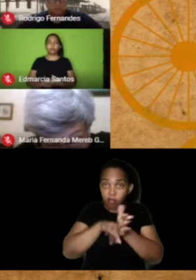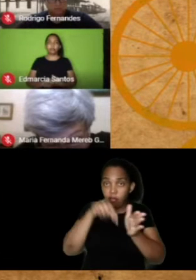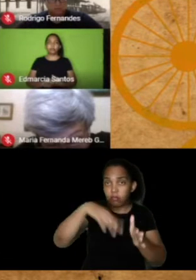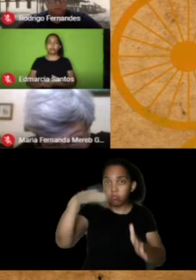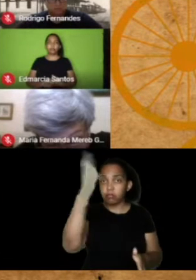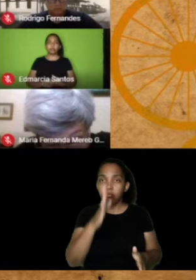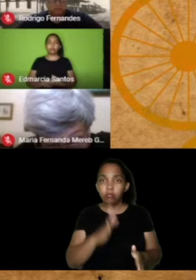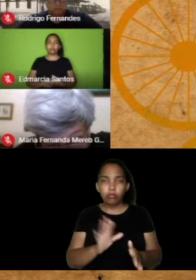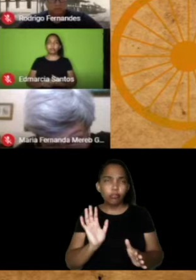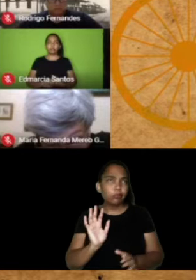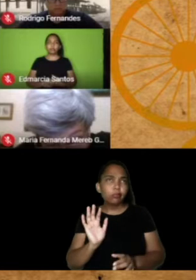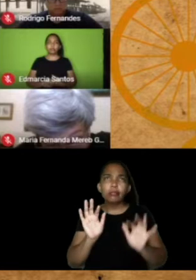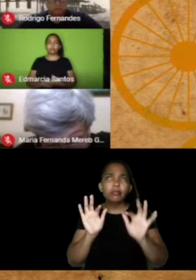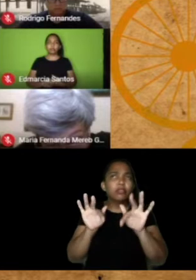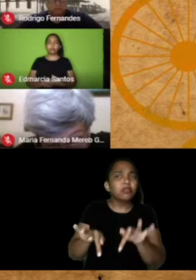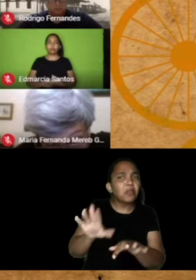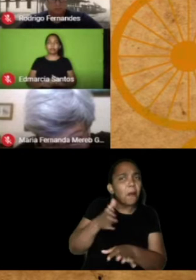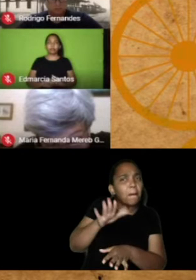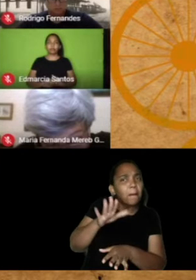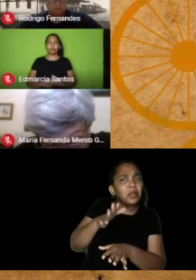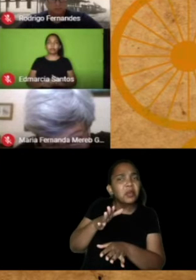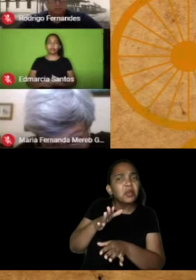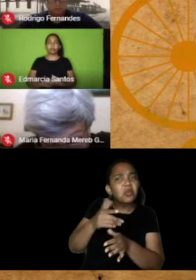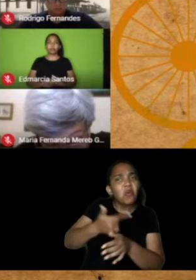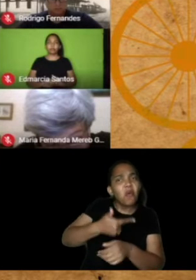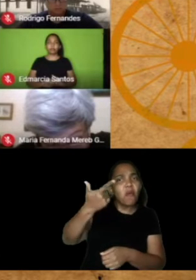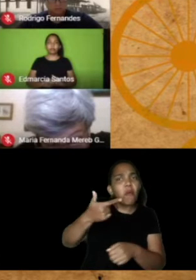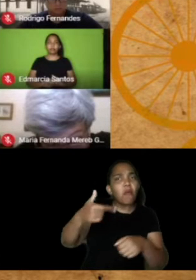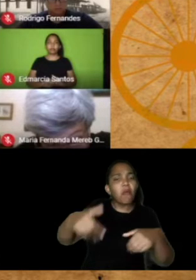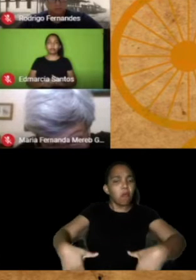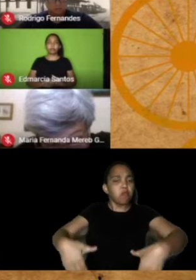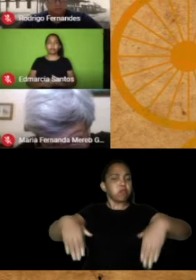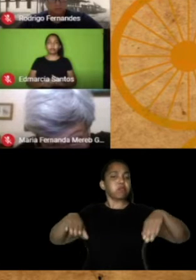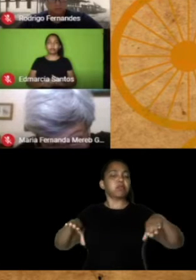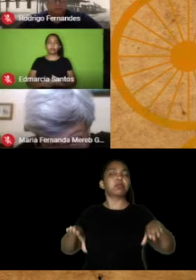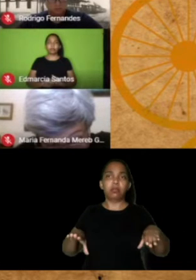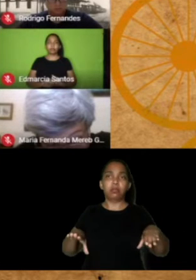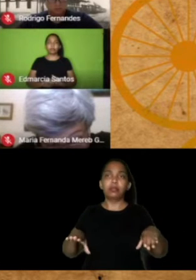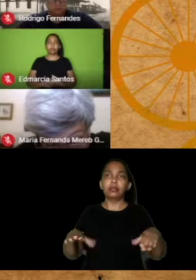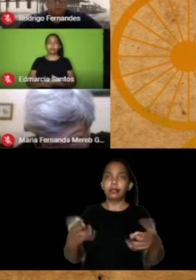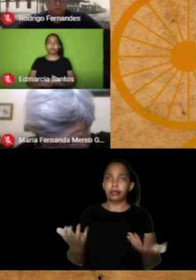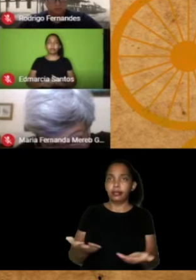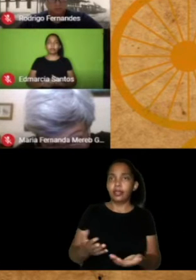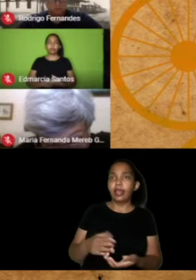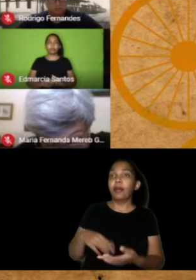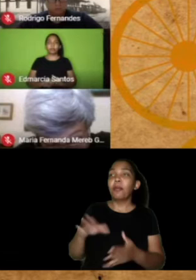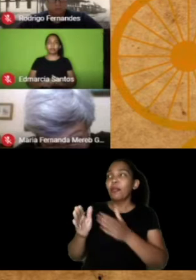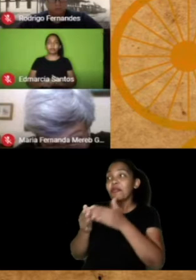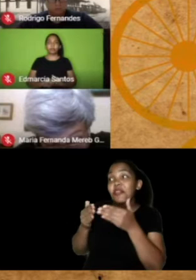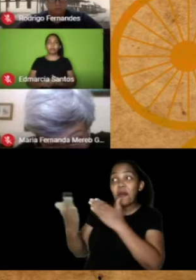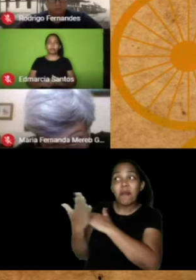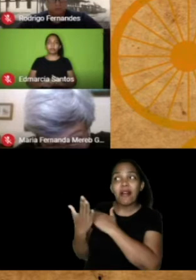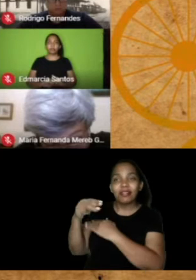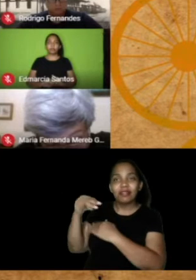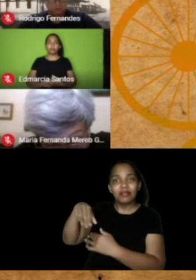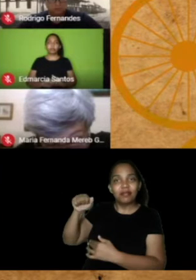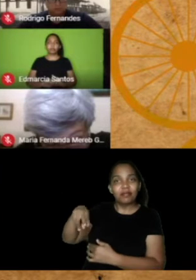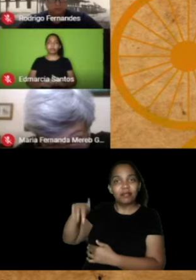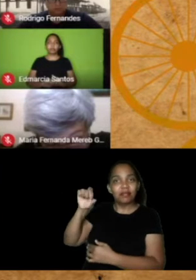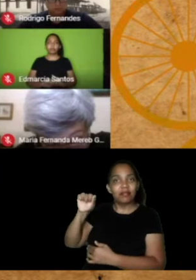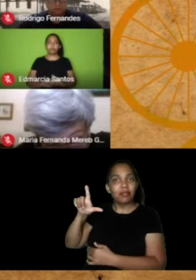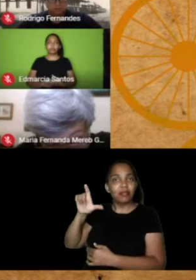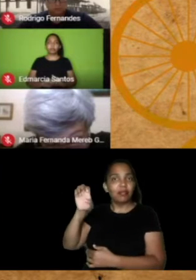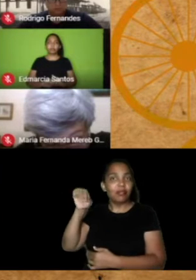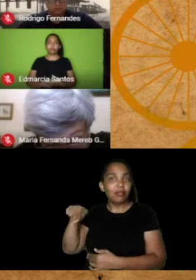dessa ideia, né, de uma ferrovia aqui para o Centro-Oeste, né, uma ferrovia que talvez fosse para Cuiabá,